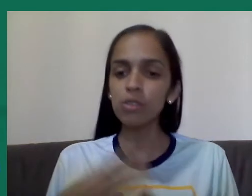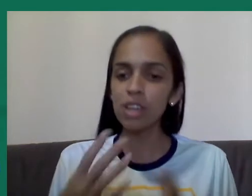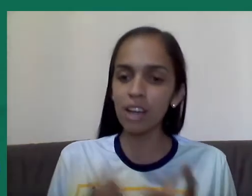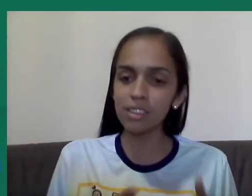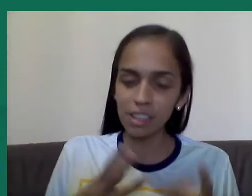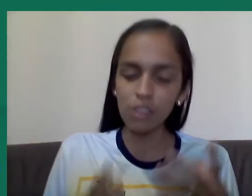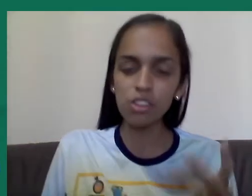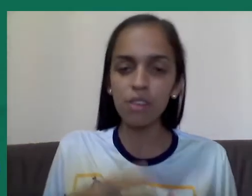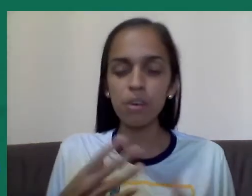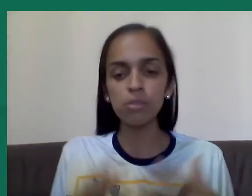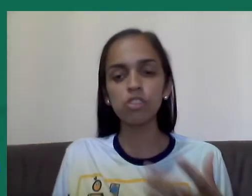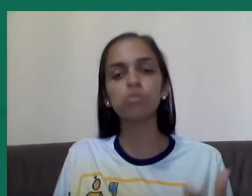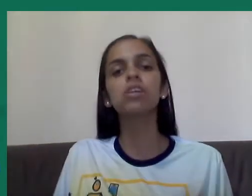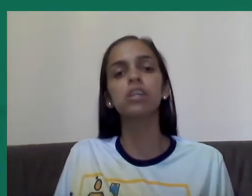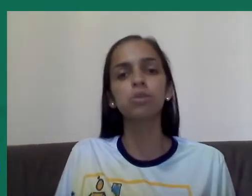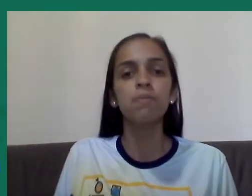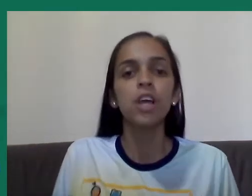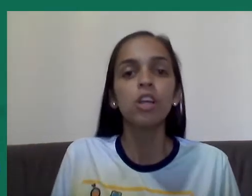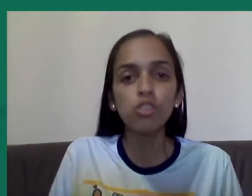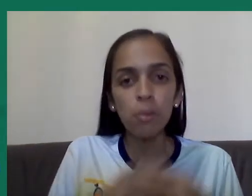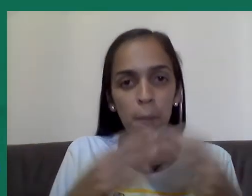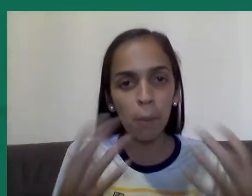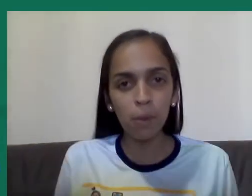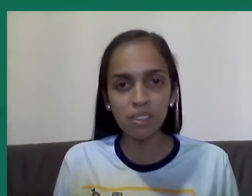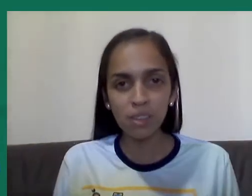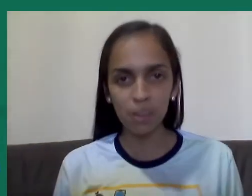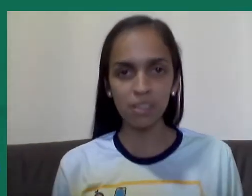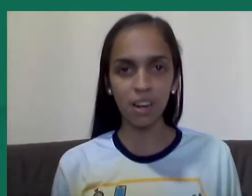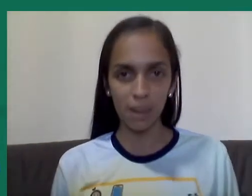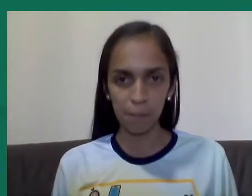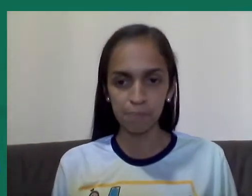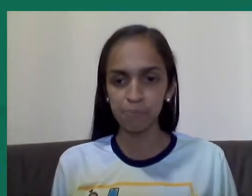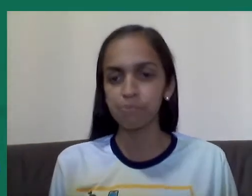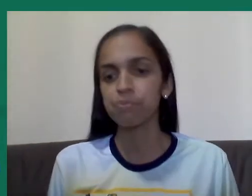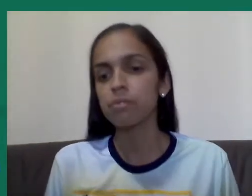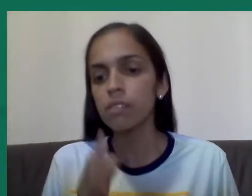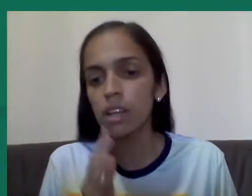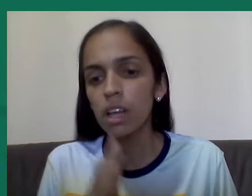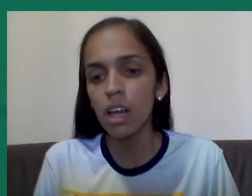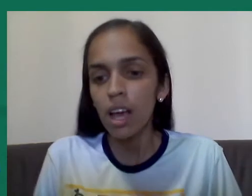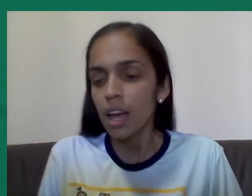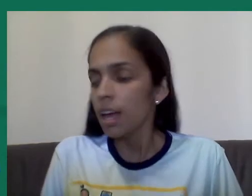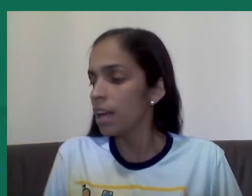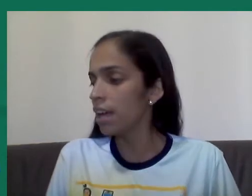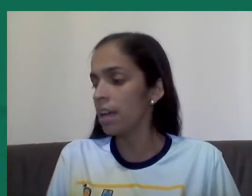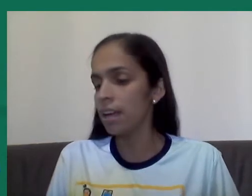dar continuidade àquilo que já vínhamos estudando sobre a população brasileira.